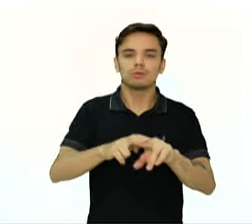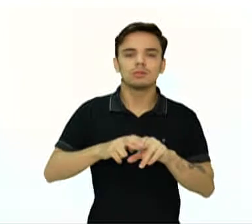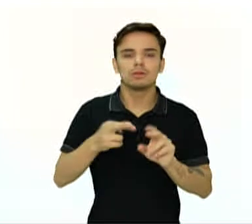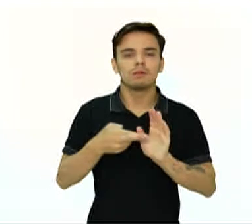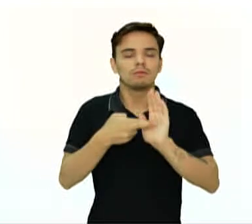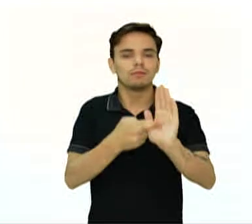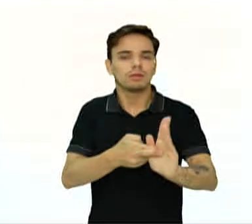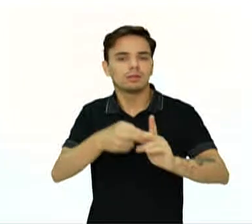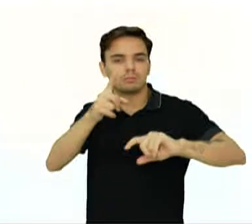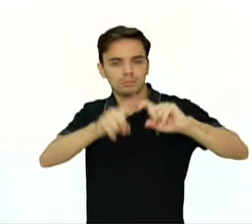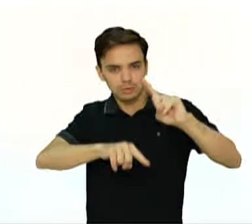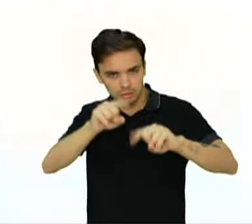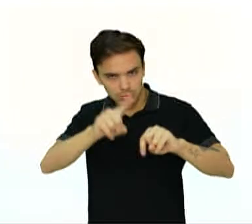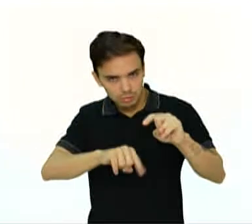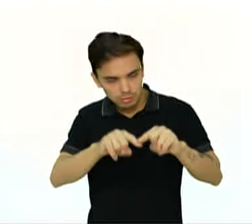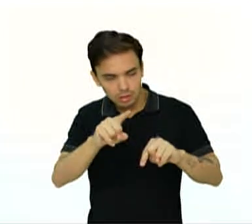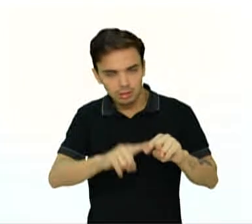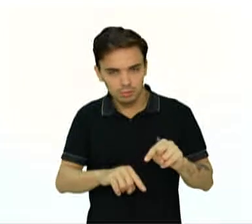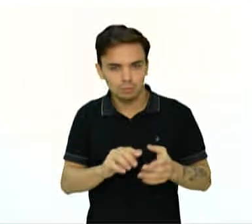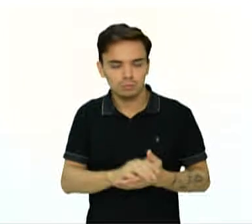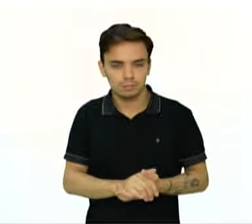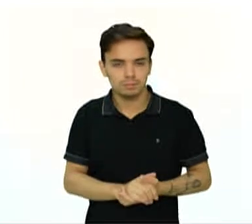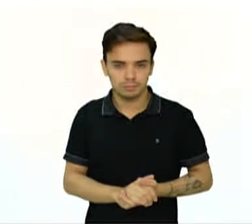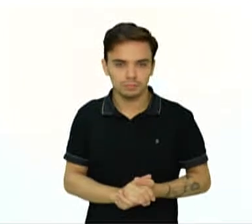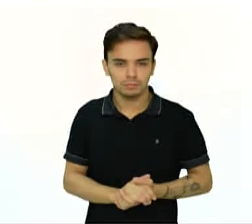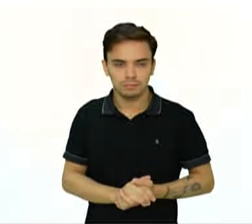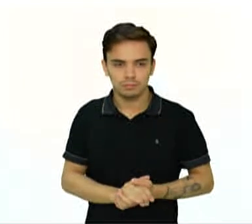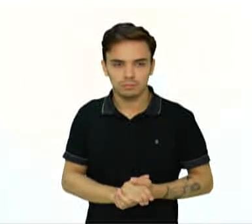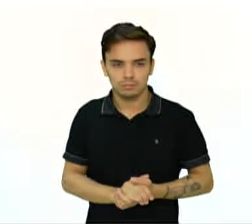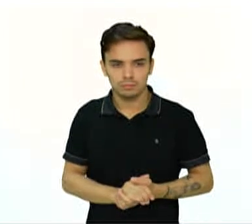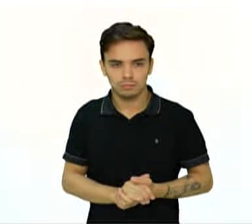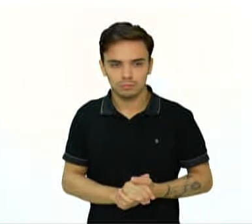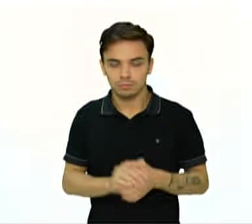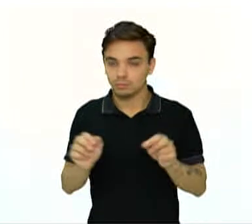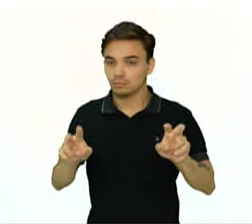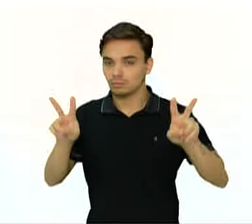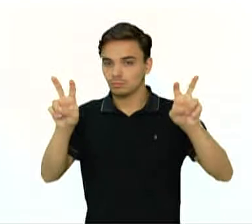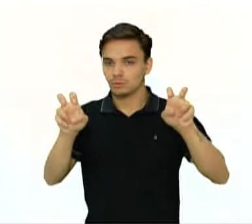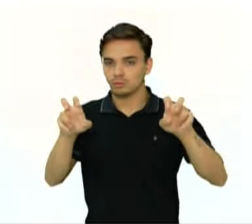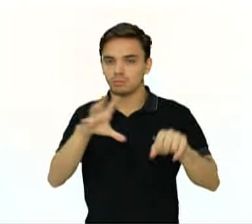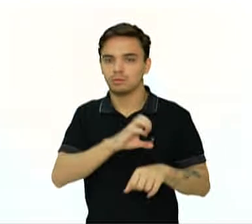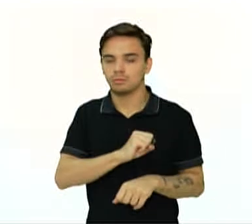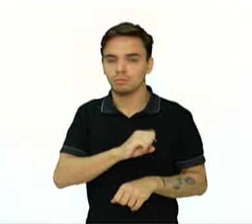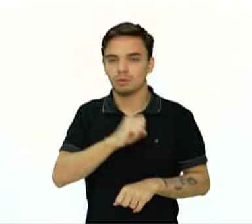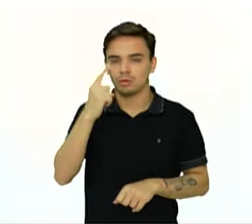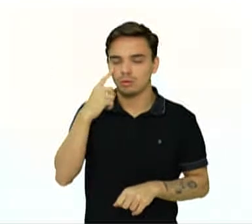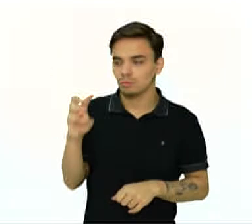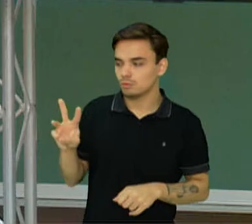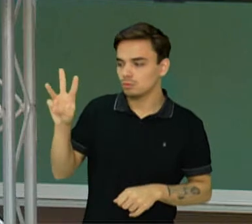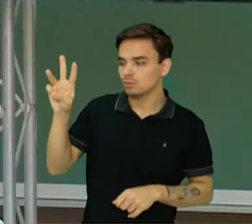objeto, né? Vamos ler um livro que é sobre amor. Então, which, que a gente